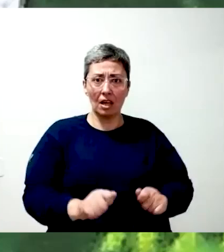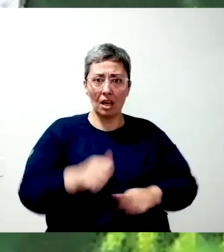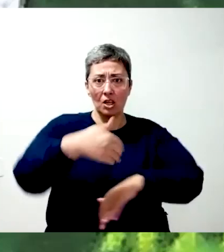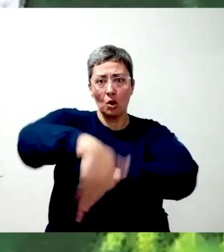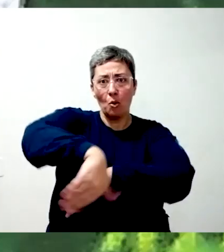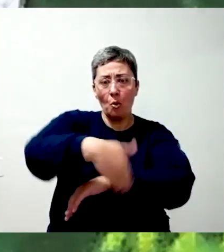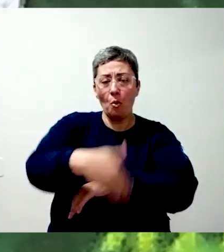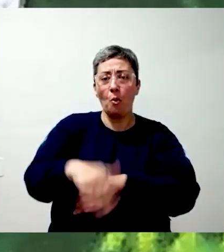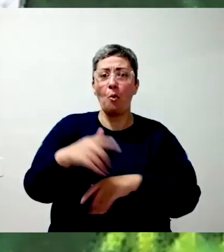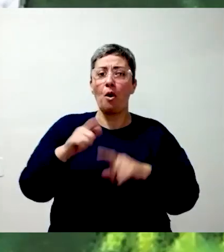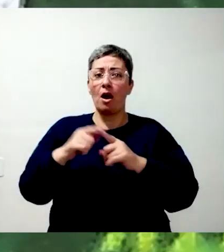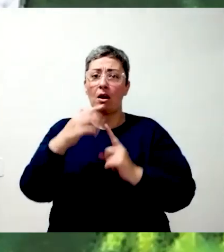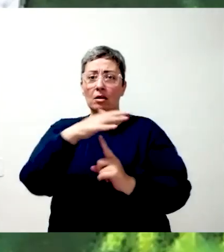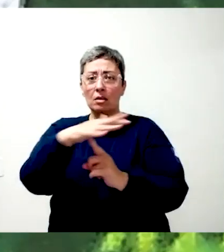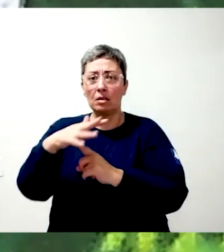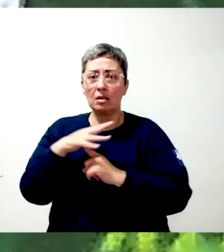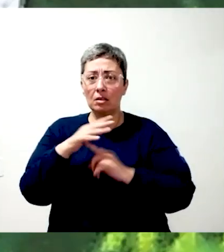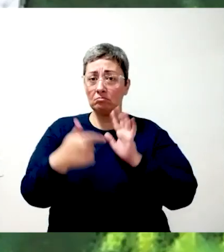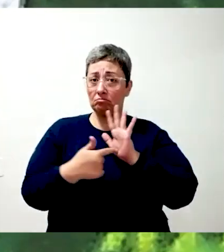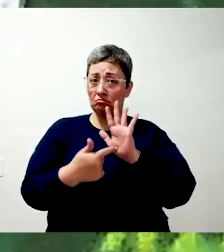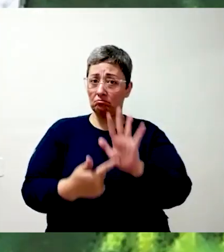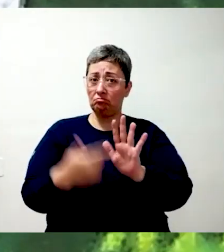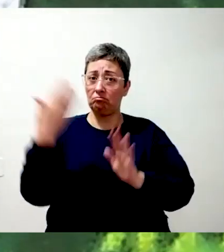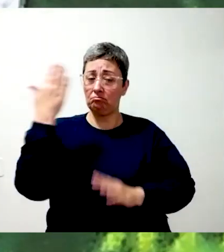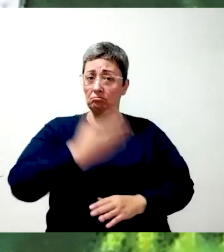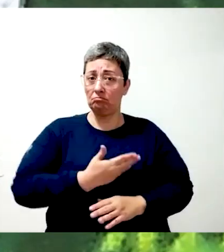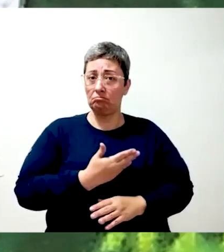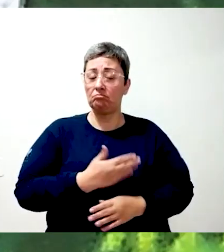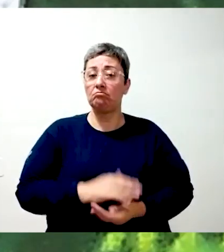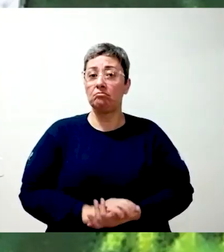em praças que comprovam tudo isso.